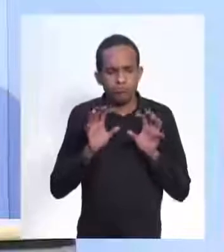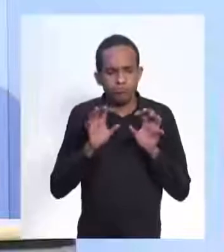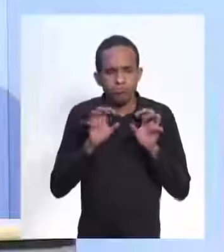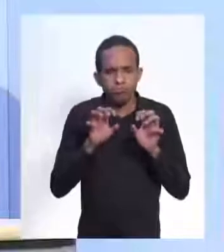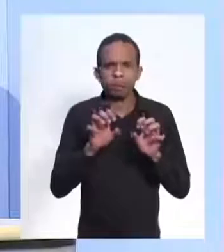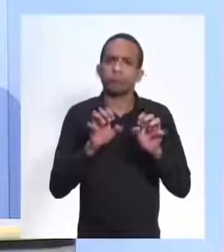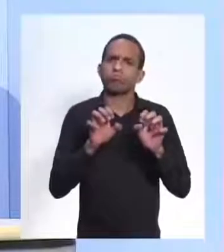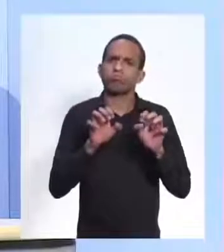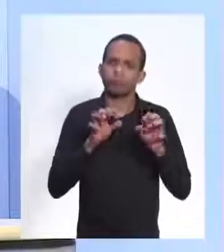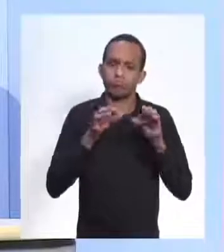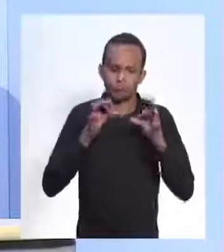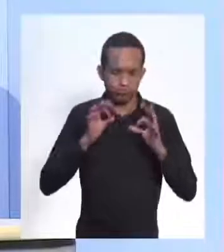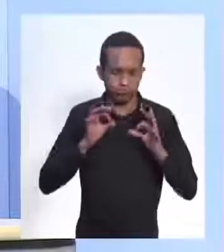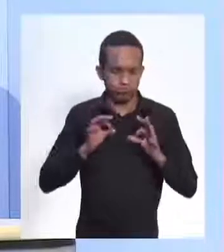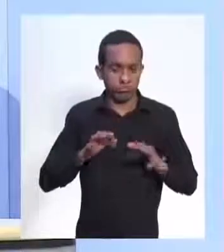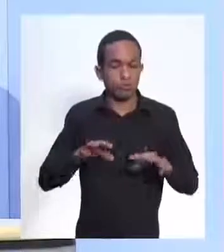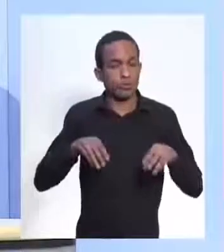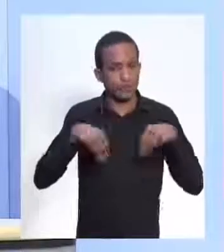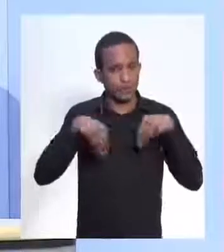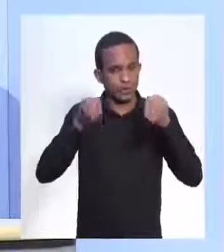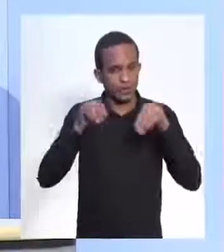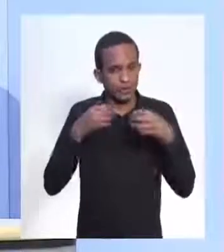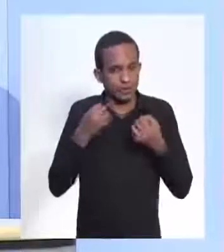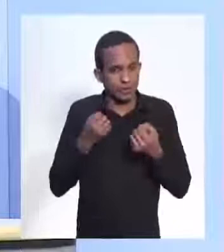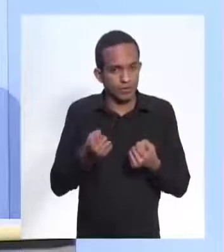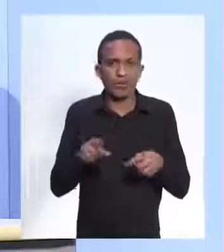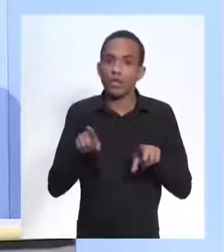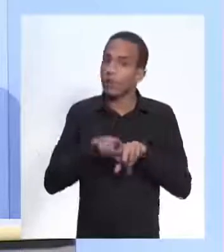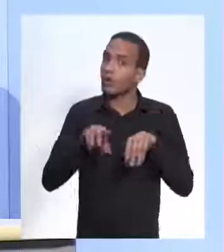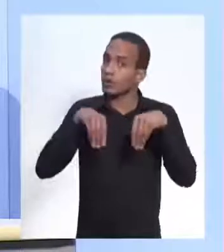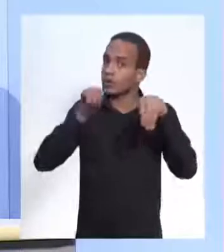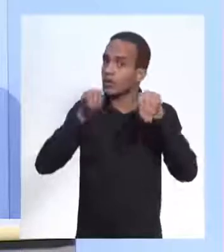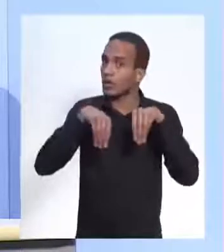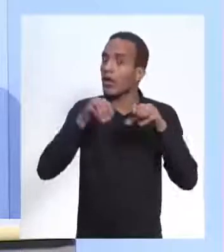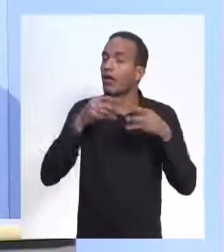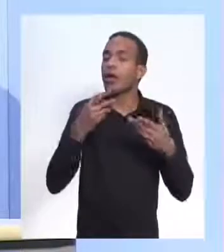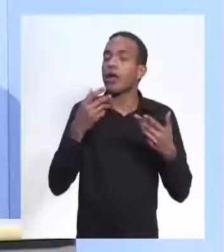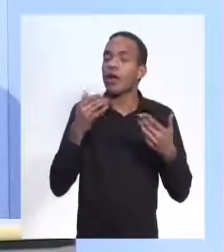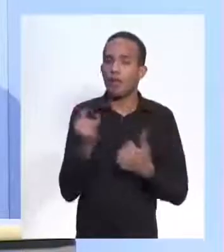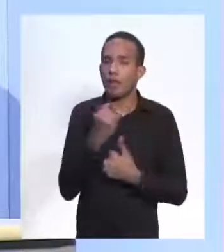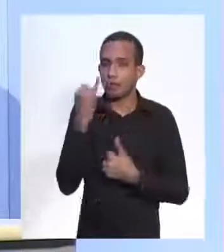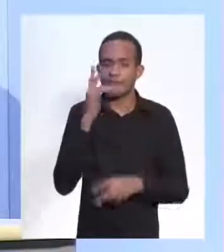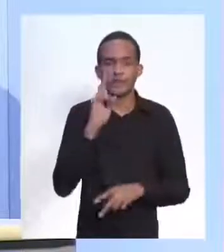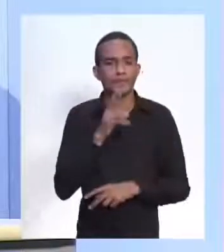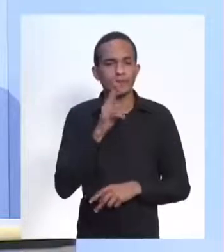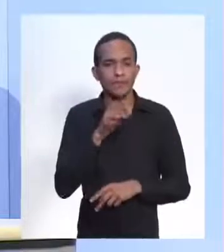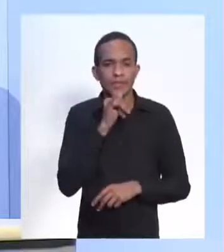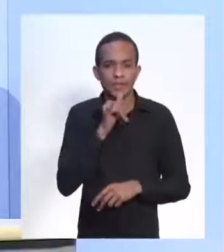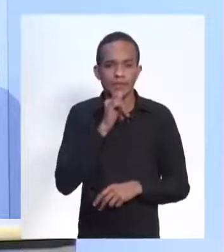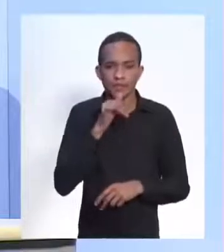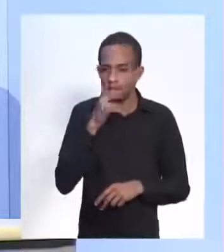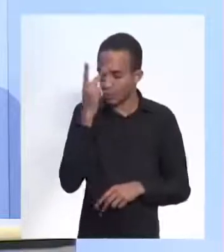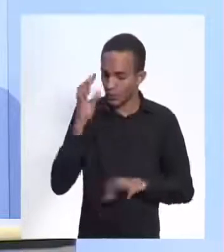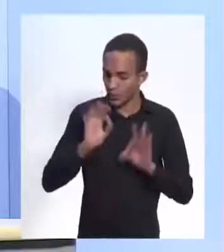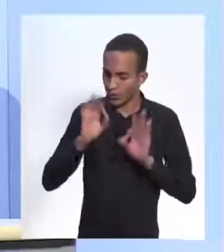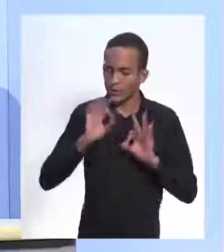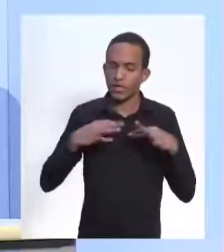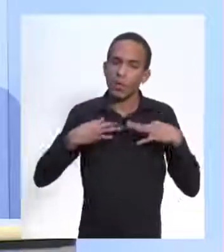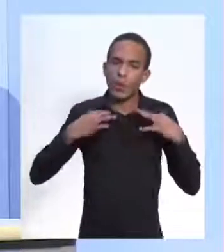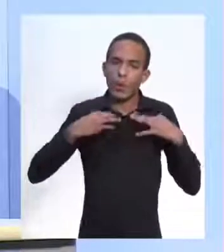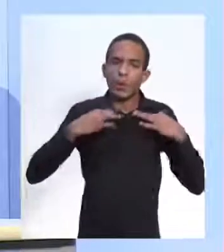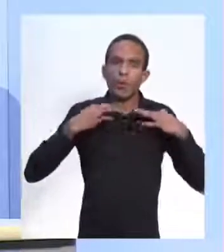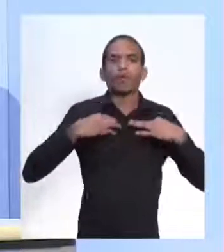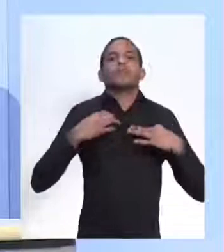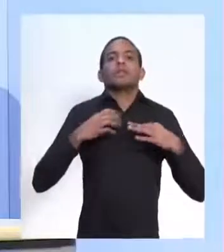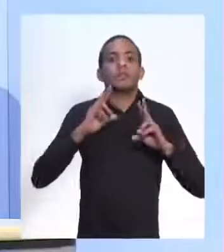mais escuros, um tecido mais pesado. O tecido também é muito importante, tá, gente? Sempre que o figurinista vai fazer o figurino de uma